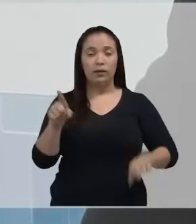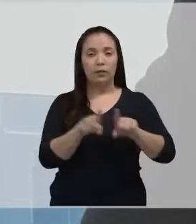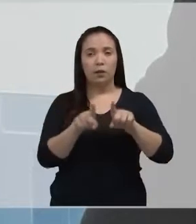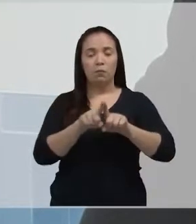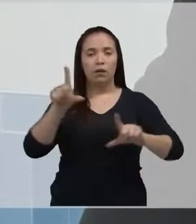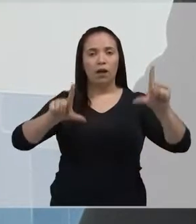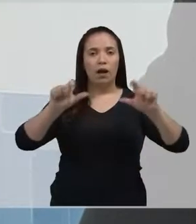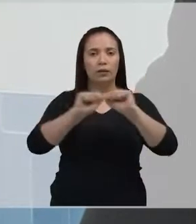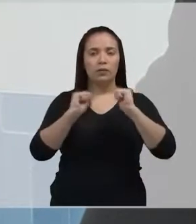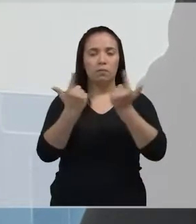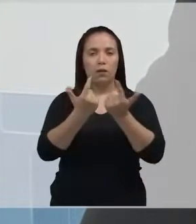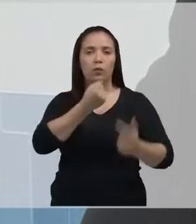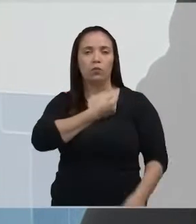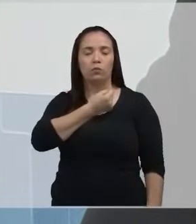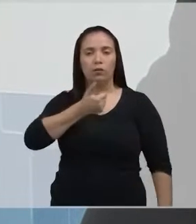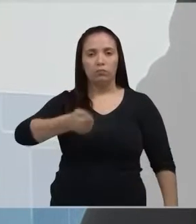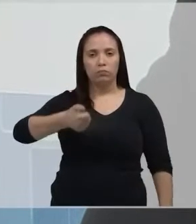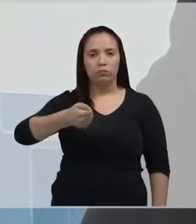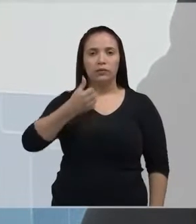TV Assembleia, canal